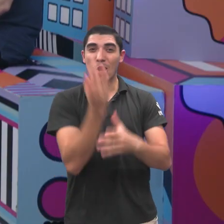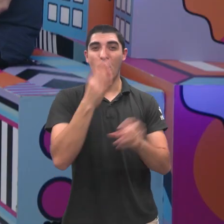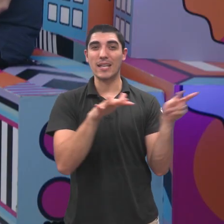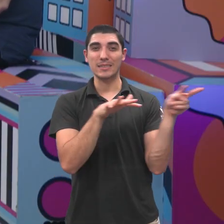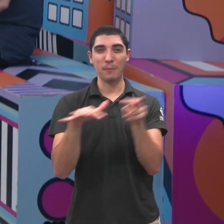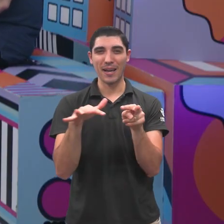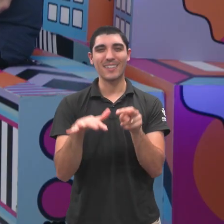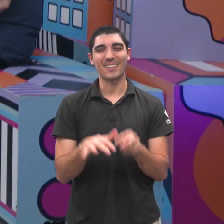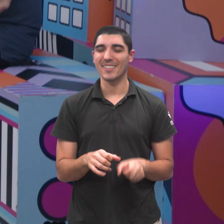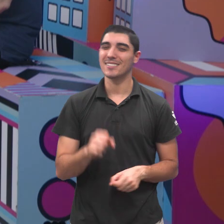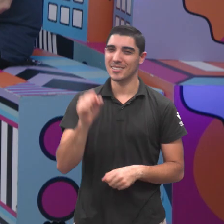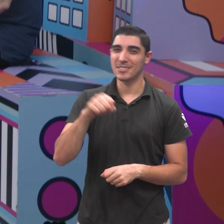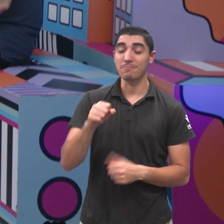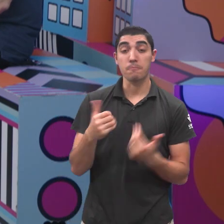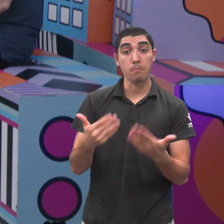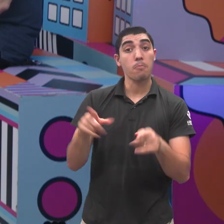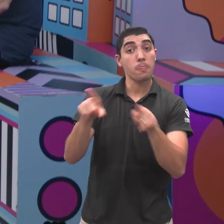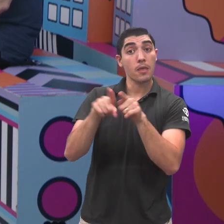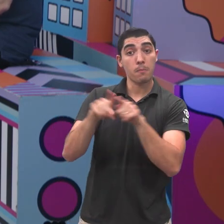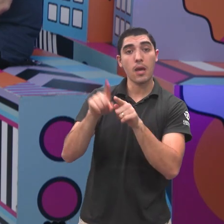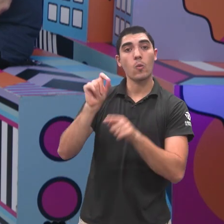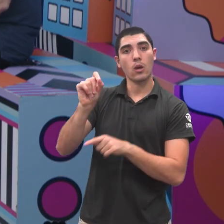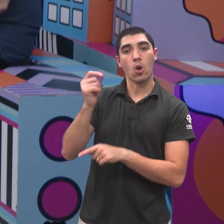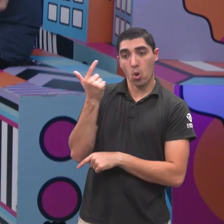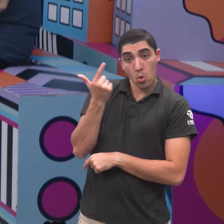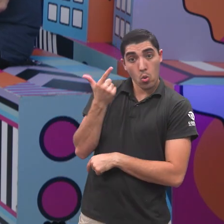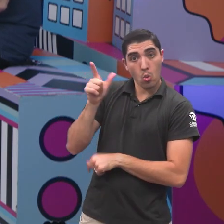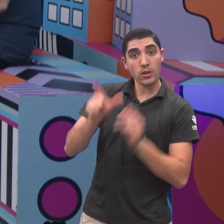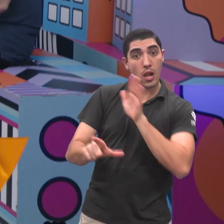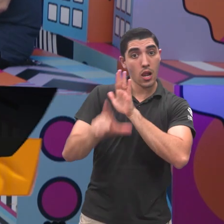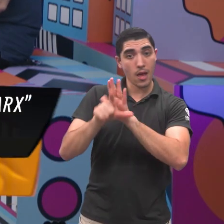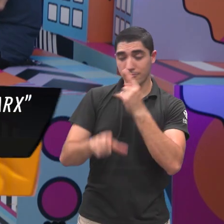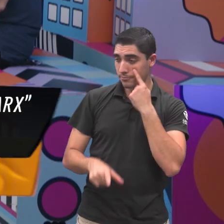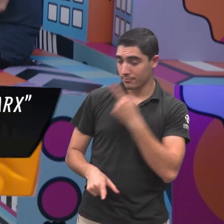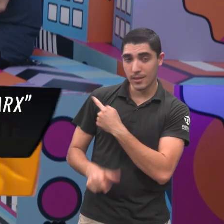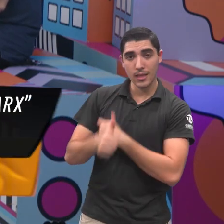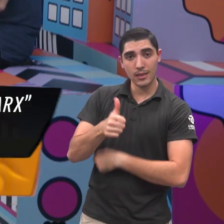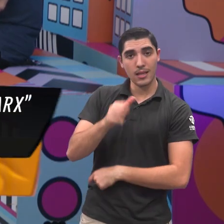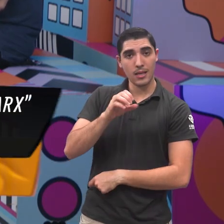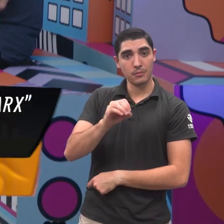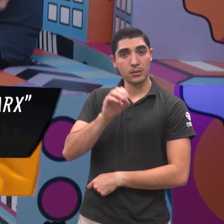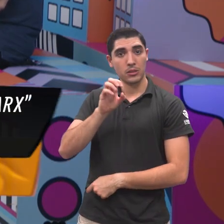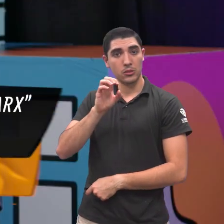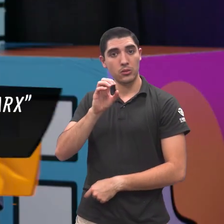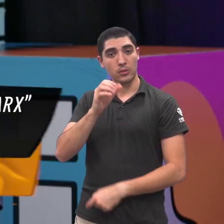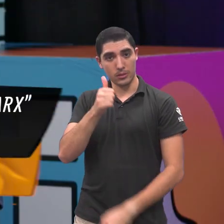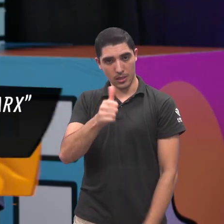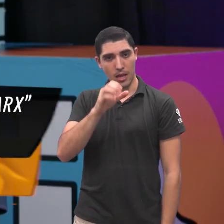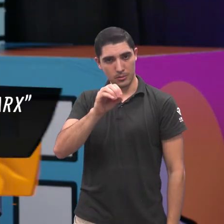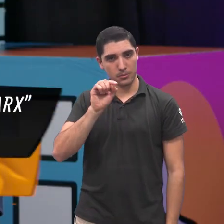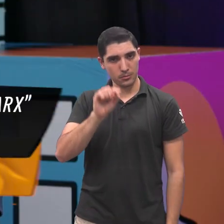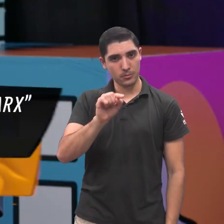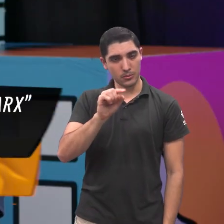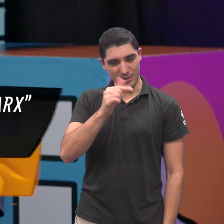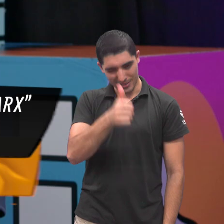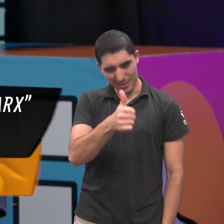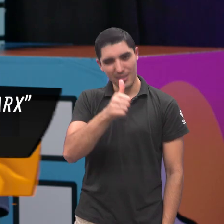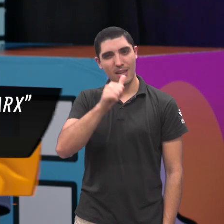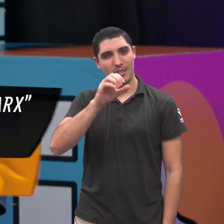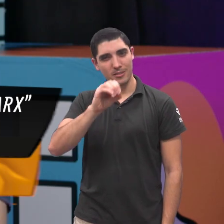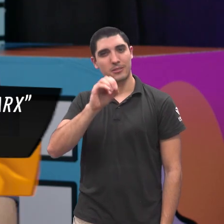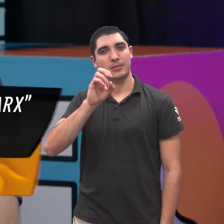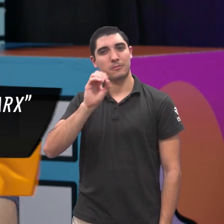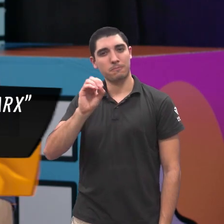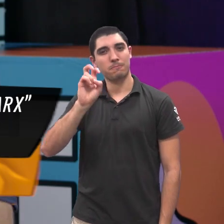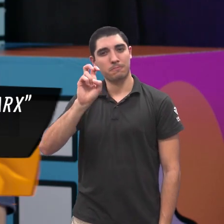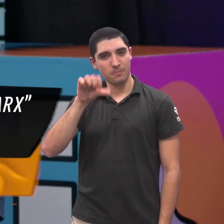uma semana toda. Mais recentemente, né, a gente achou também a Lei 10.059, que permite o uso